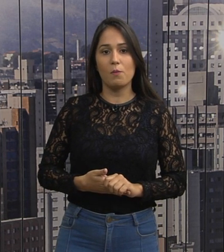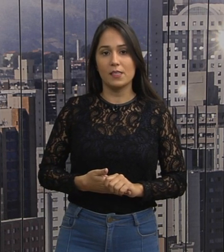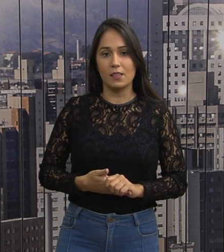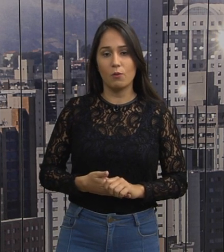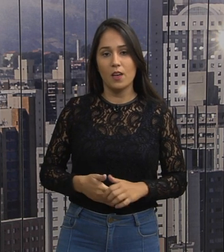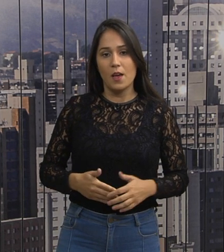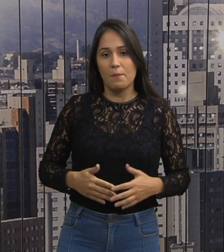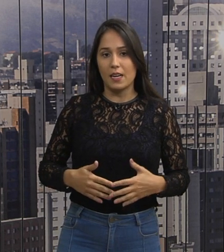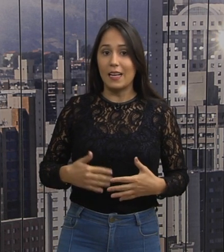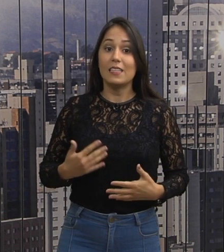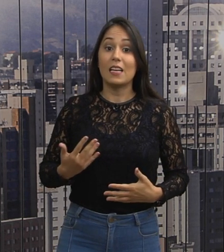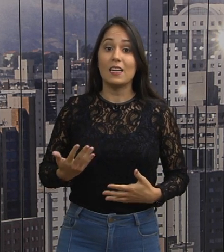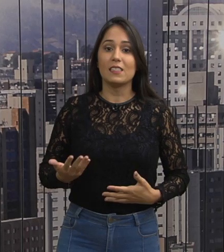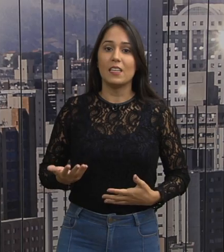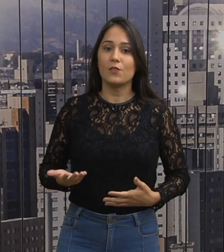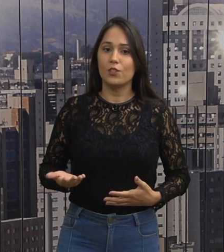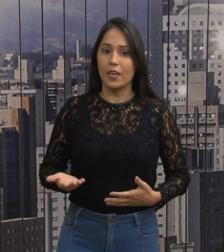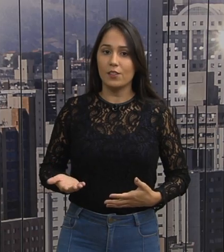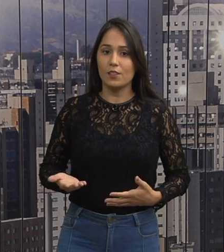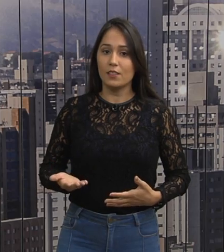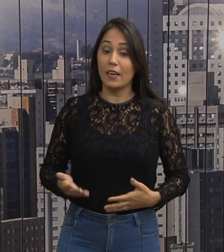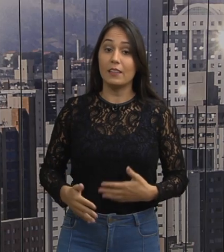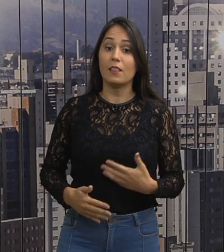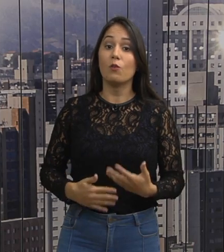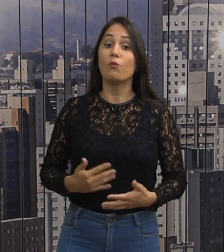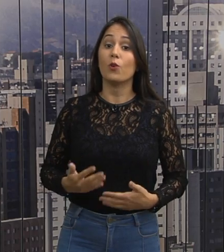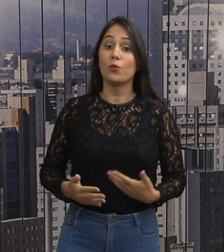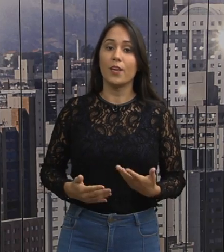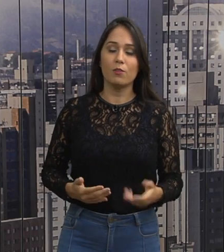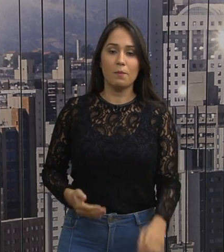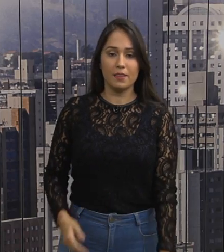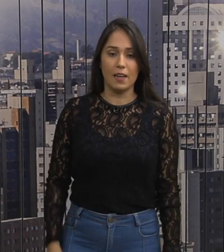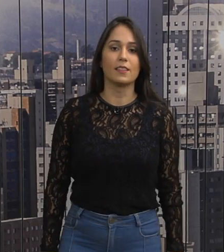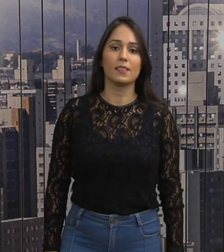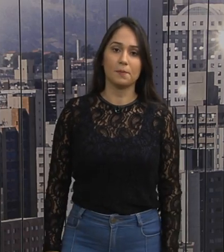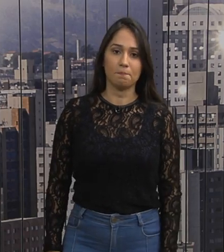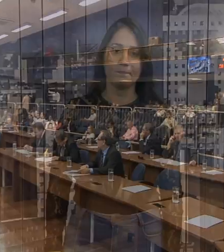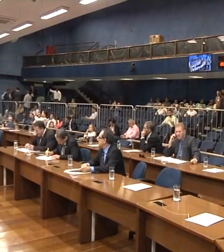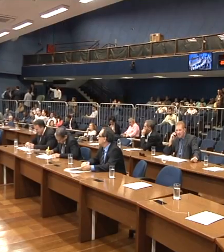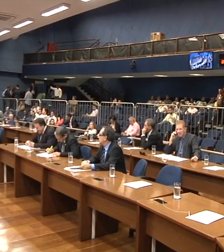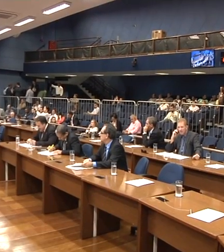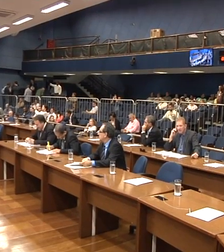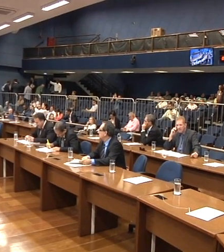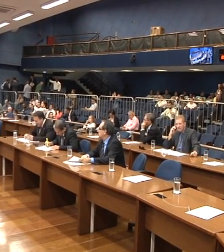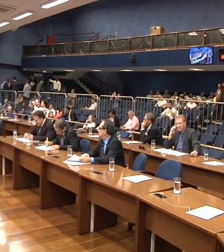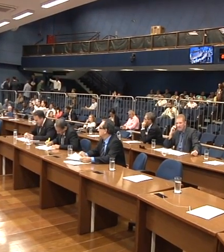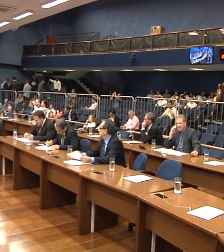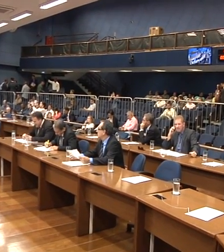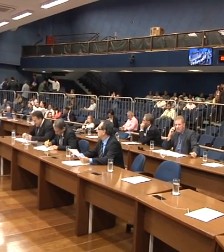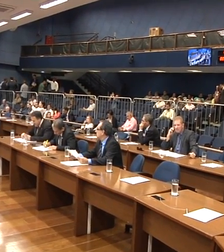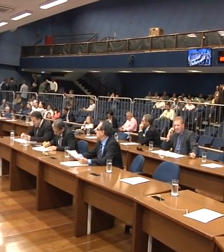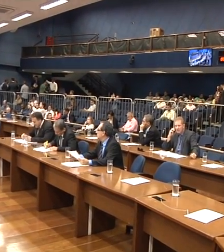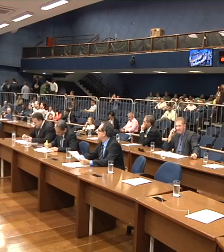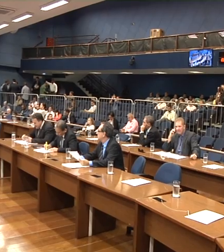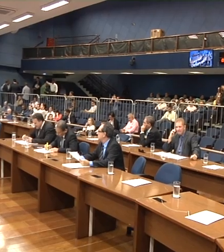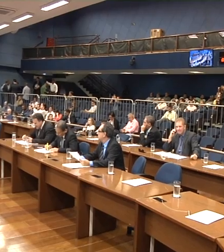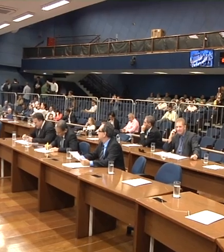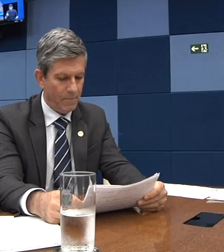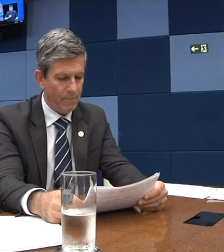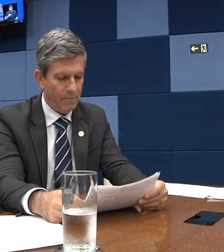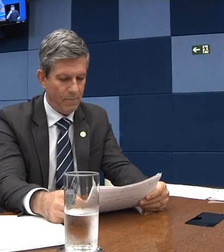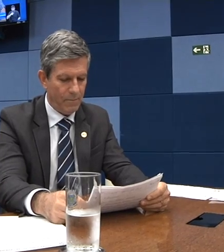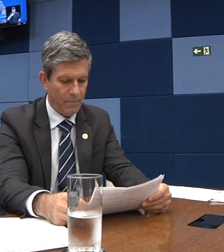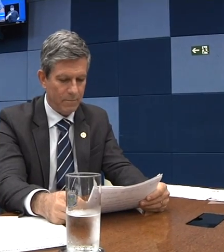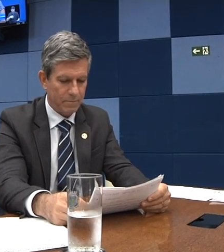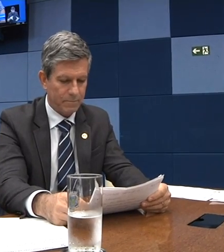de uma comissão para analisar as leis vigentes que ainda não foram regulamentadas. A Câmara de Campinas aprovou o requerimento